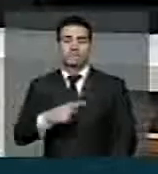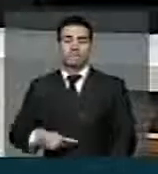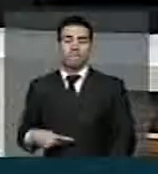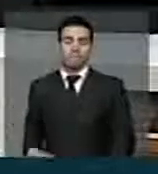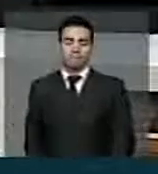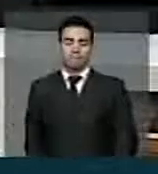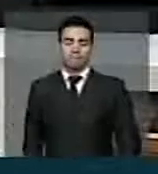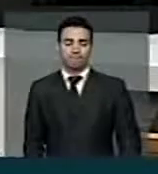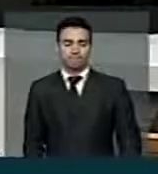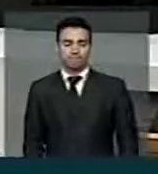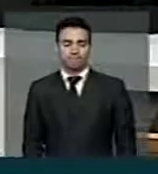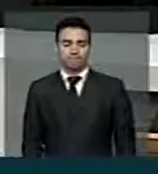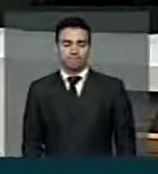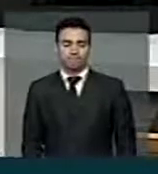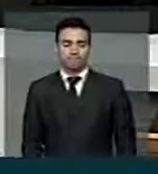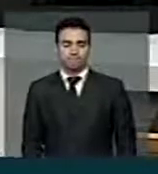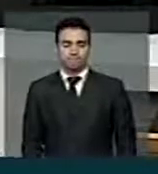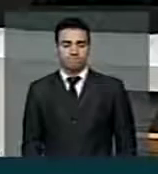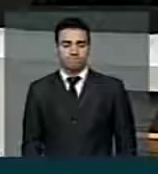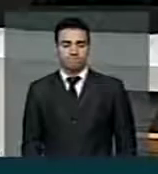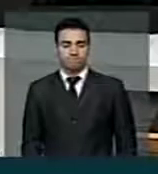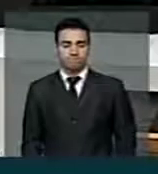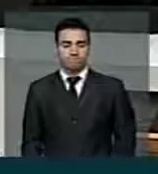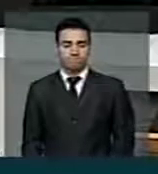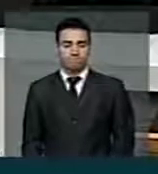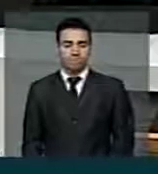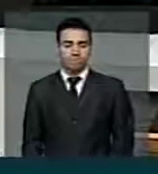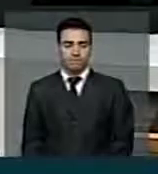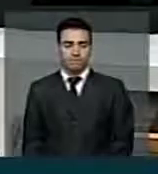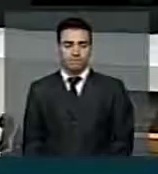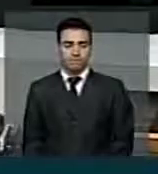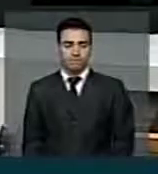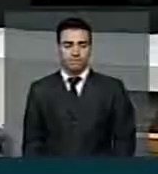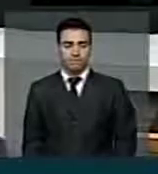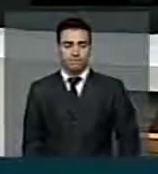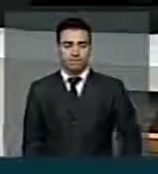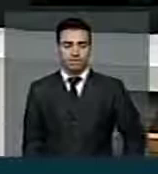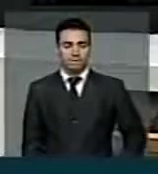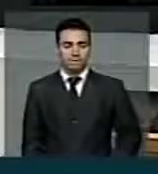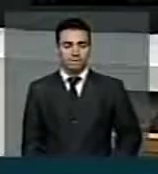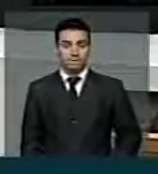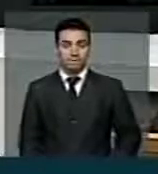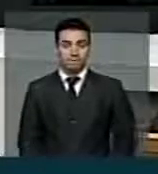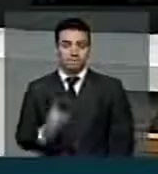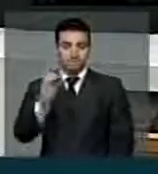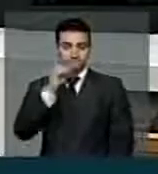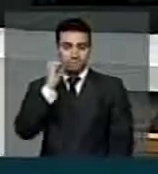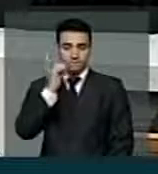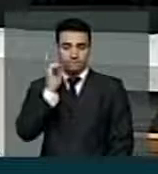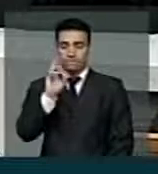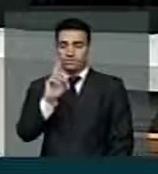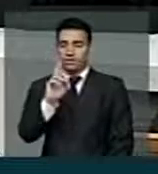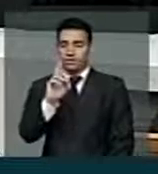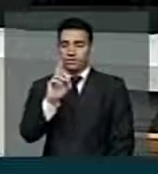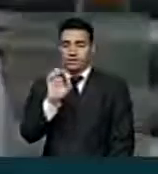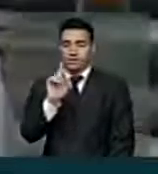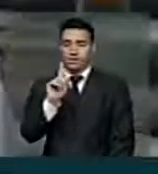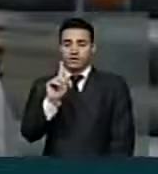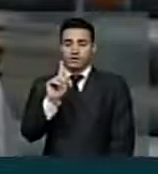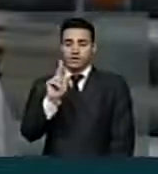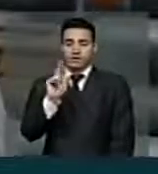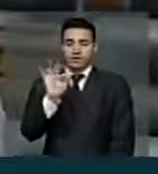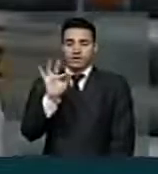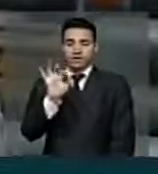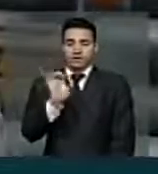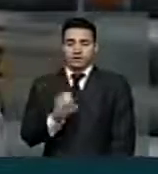a cada um breve vezes com seu conselho da palavra ao Deputado reguffe senhor